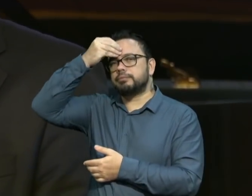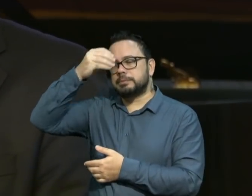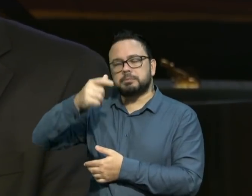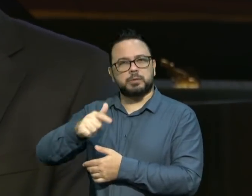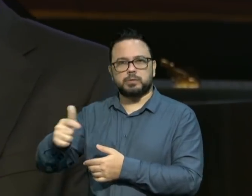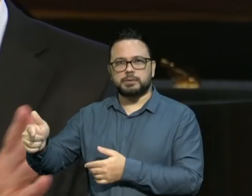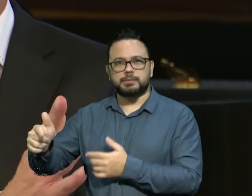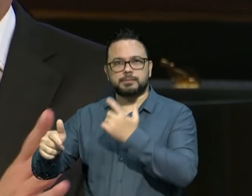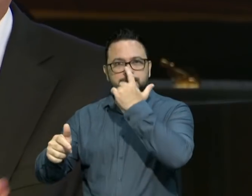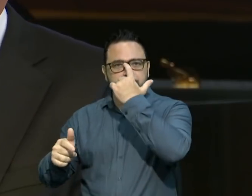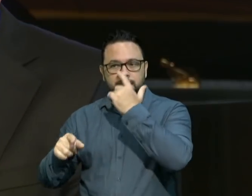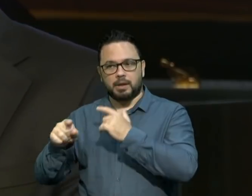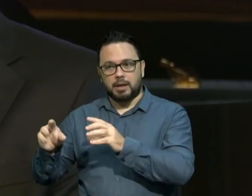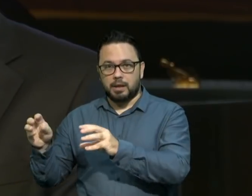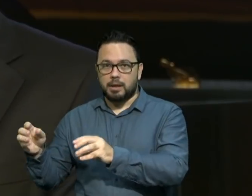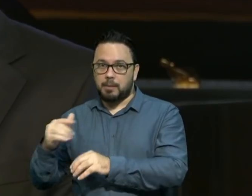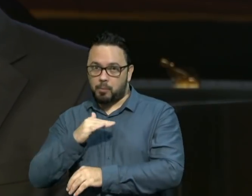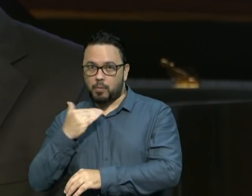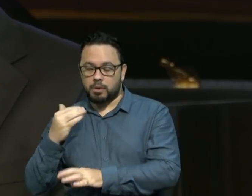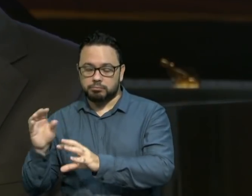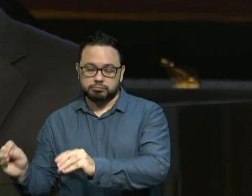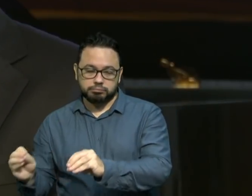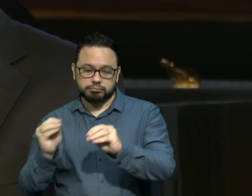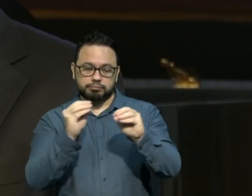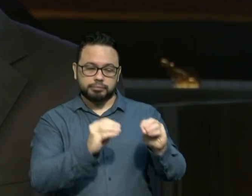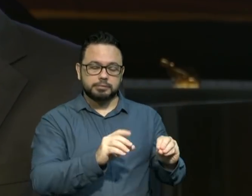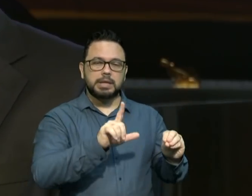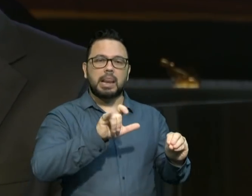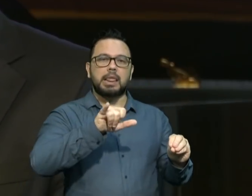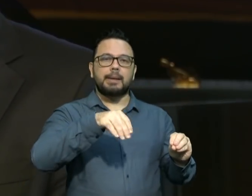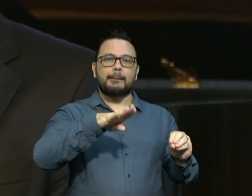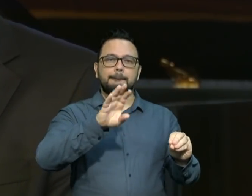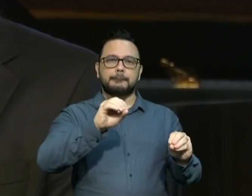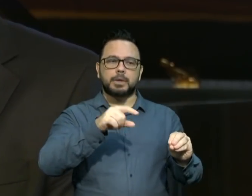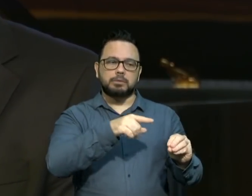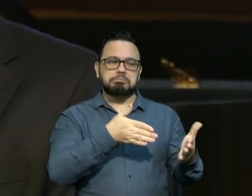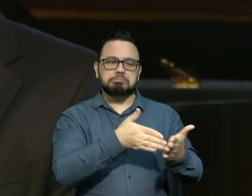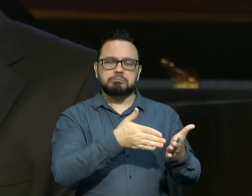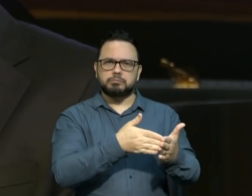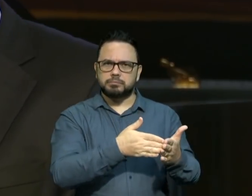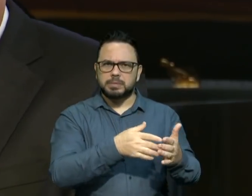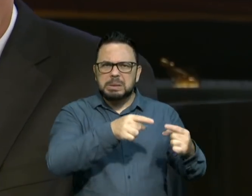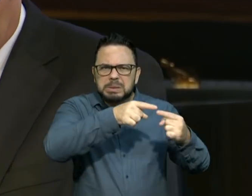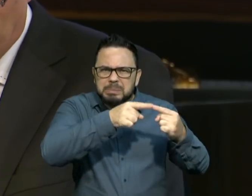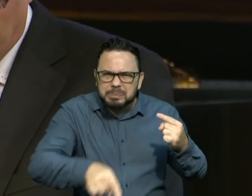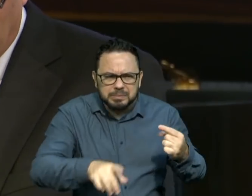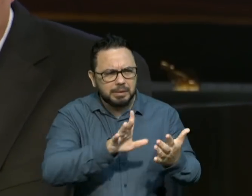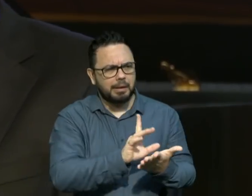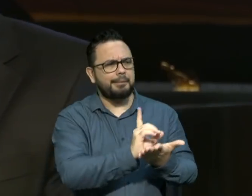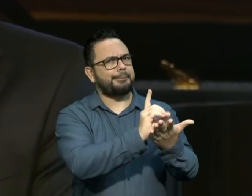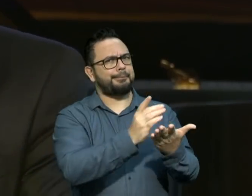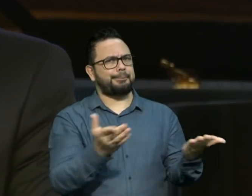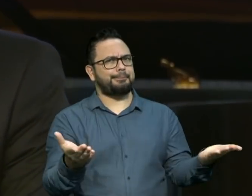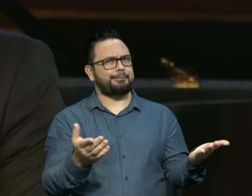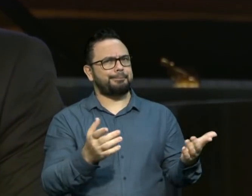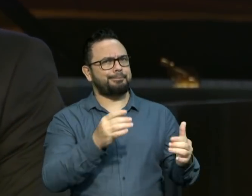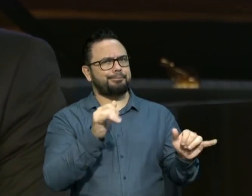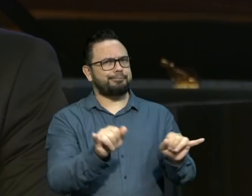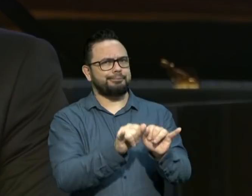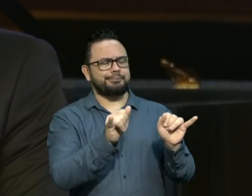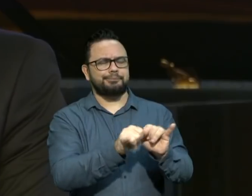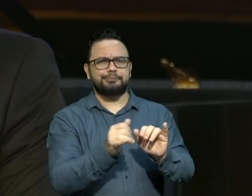cabeça então ela vai para o Limbo é isso não existe na Bíblia é E essas quatro